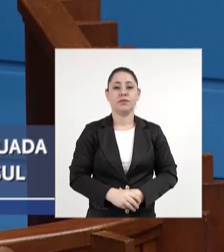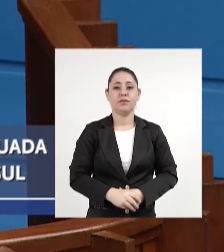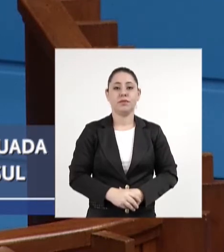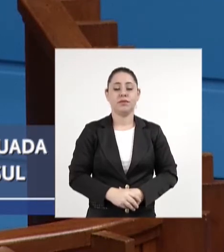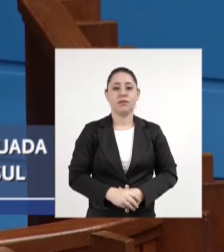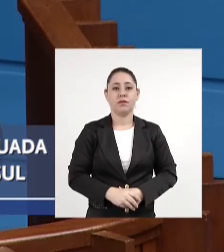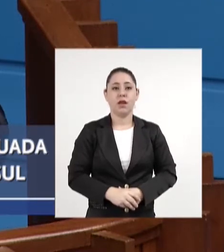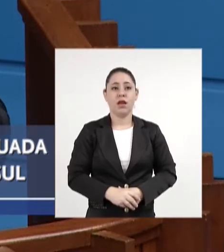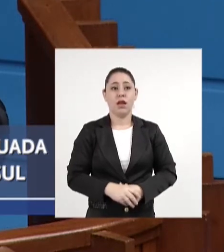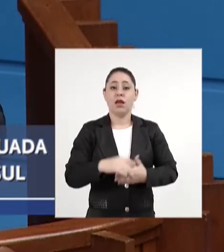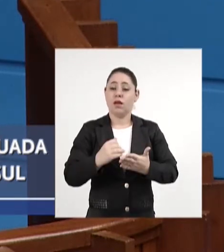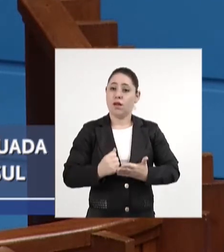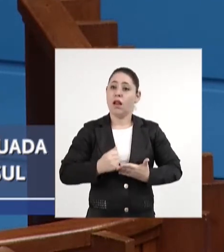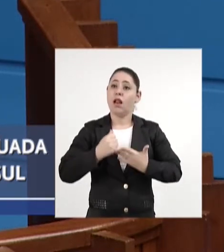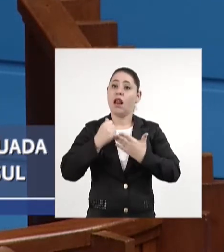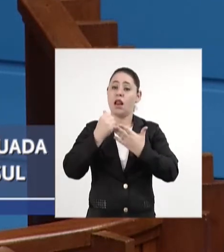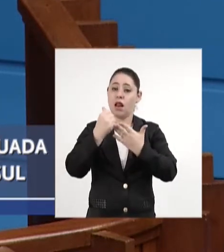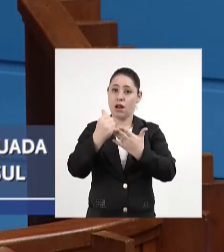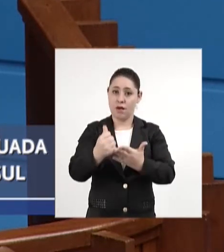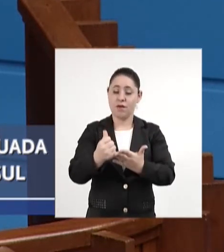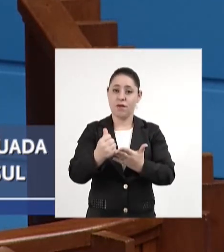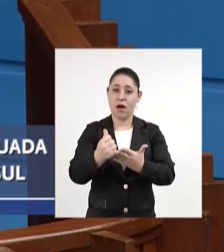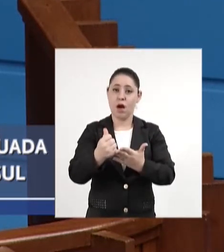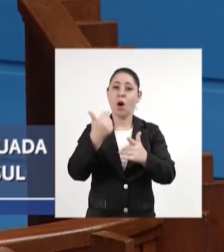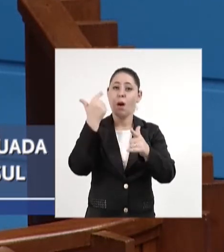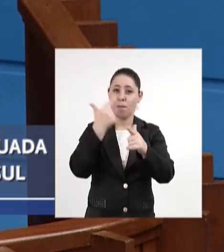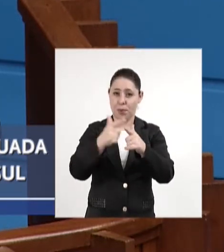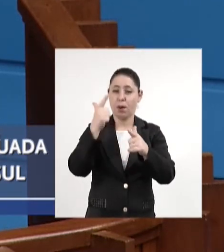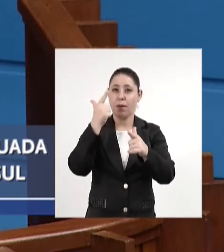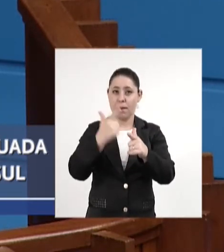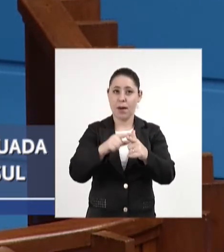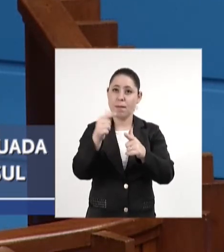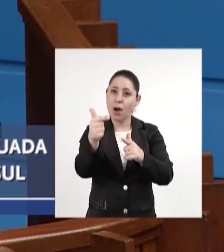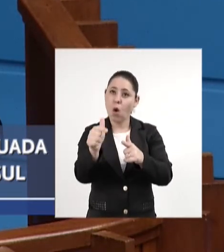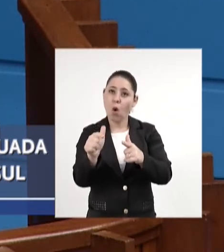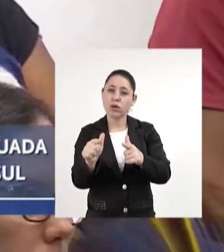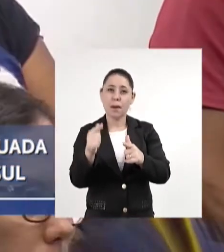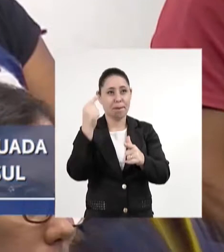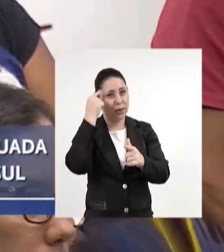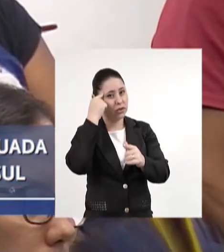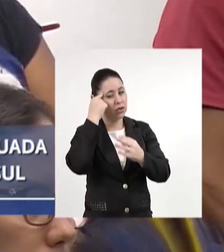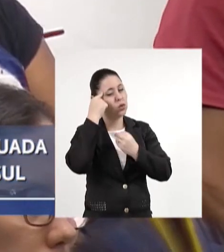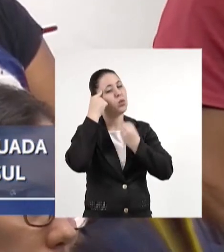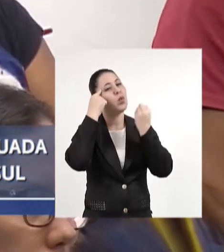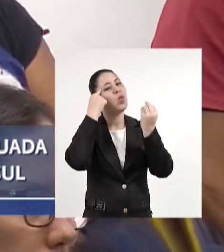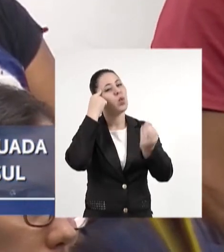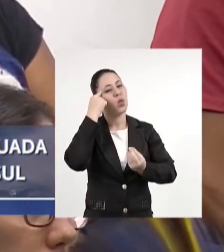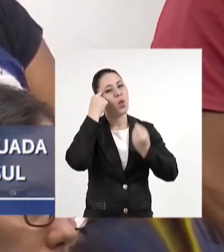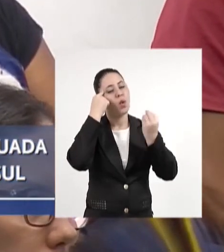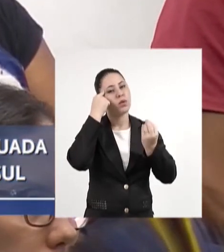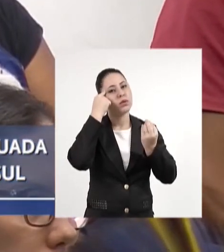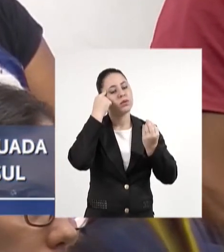Vamos levar essa situação para outra esfera. Pensemos.